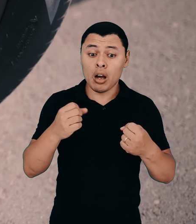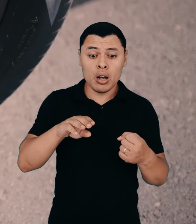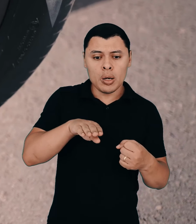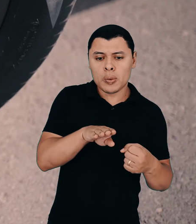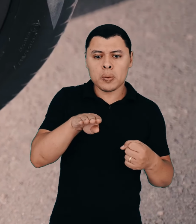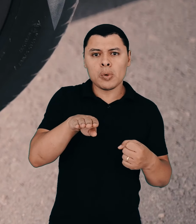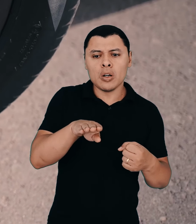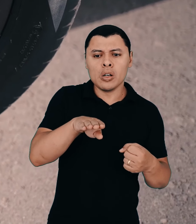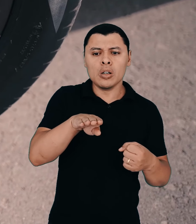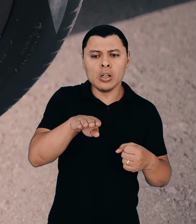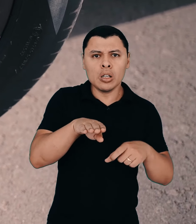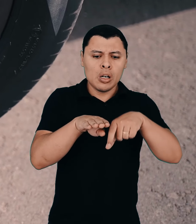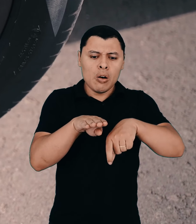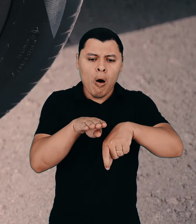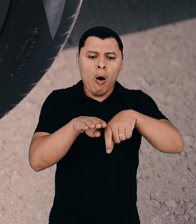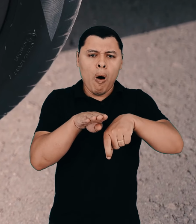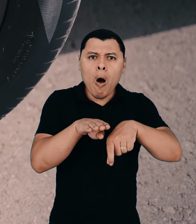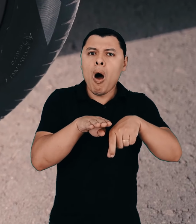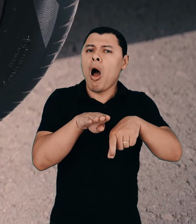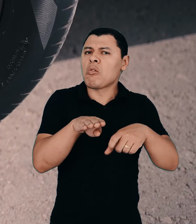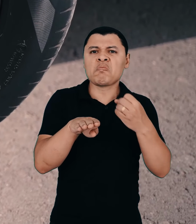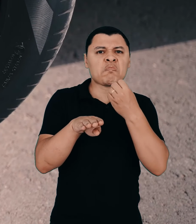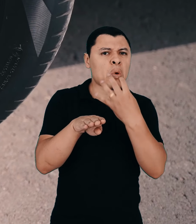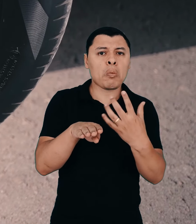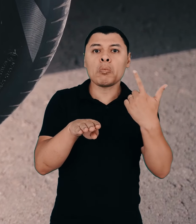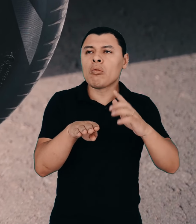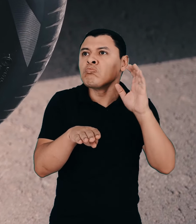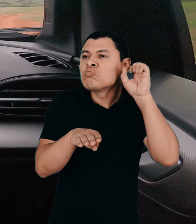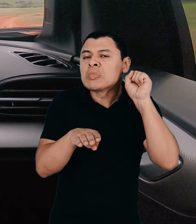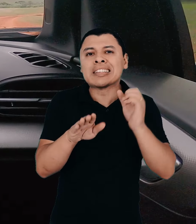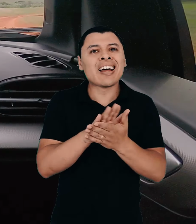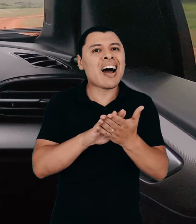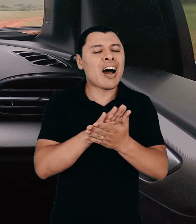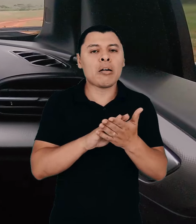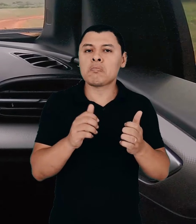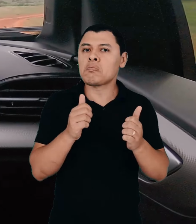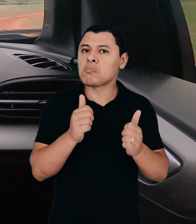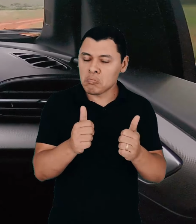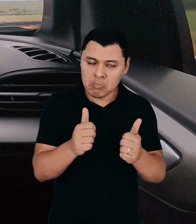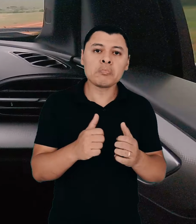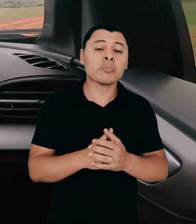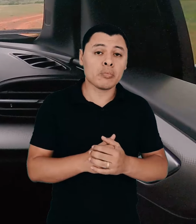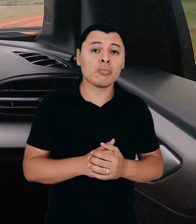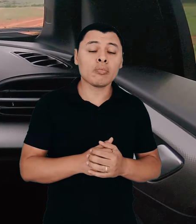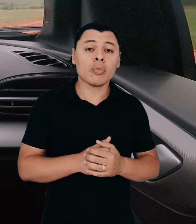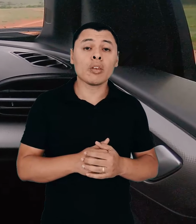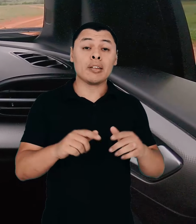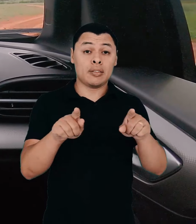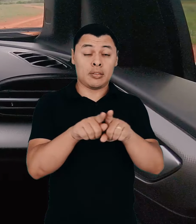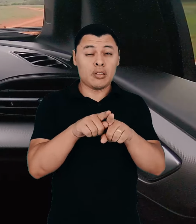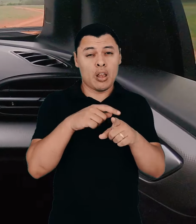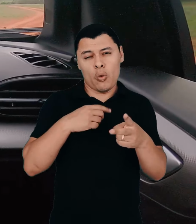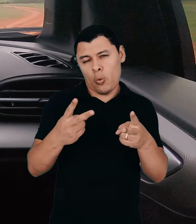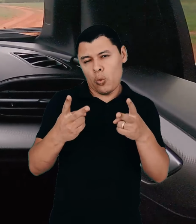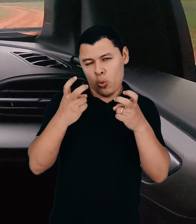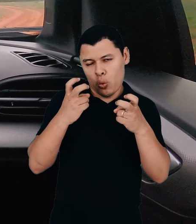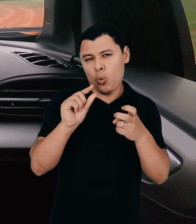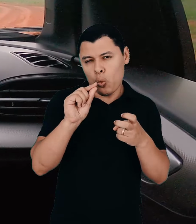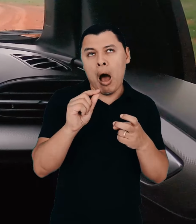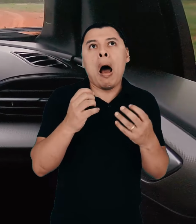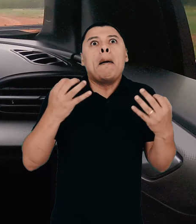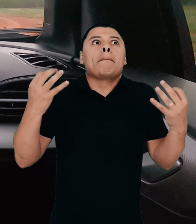filtragem de piso muito boa mesmo. E isolamento acústico bom também. Aliás, falando em isolamento acústico, algo que eu notei, mas aí vale ter